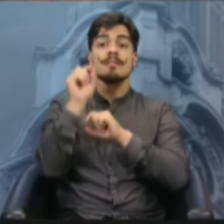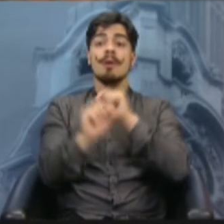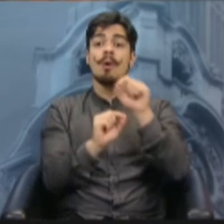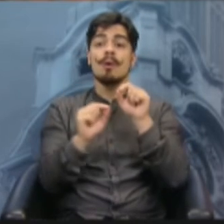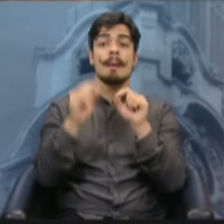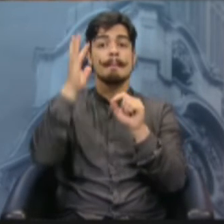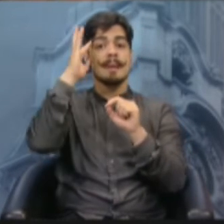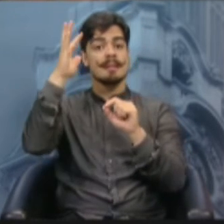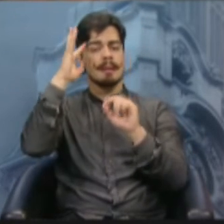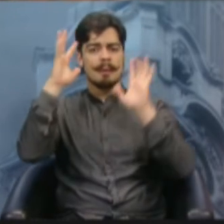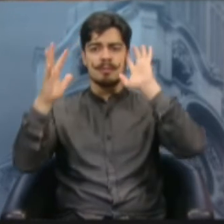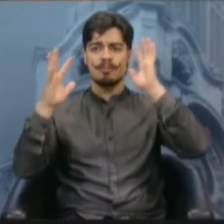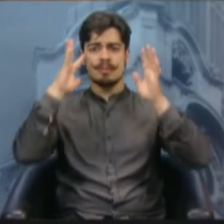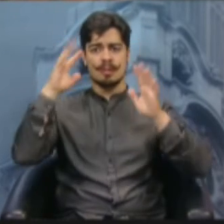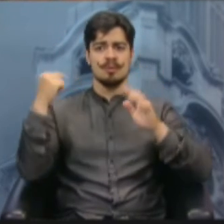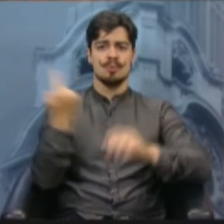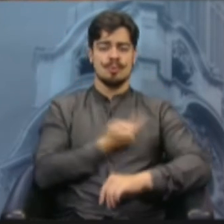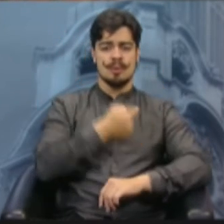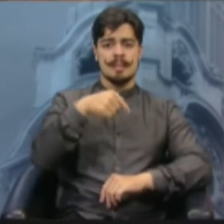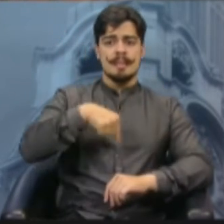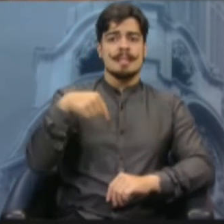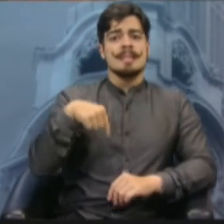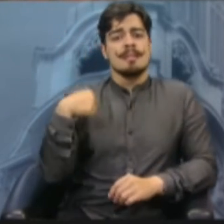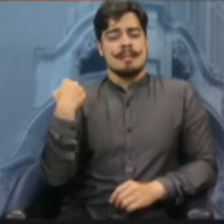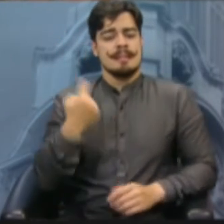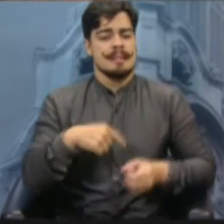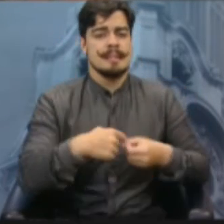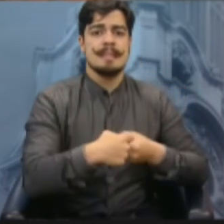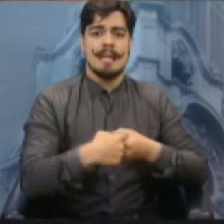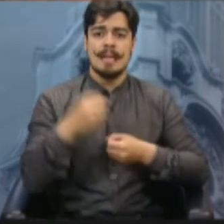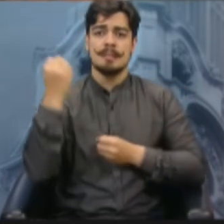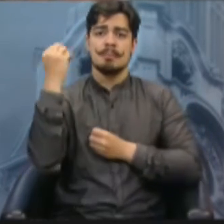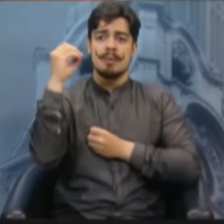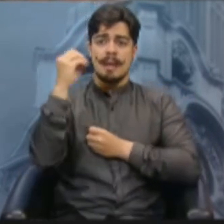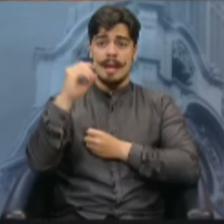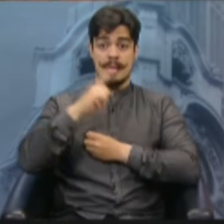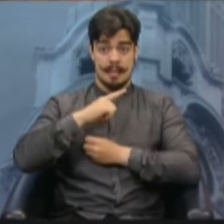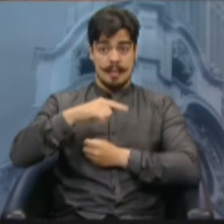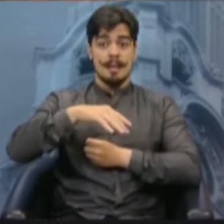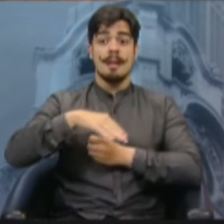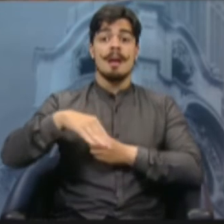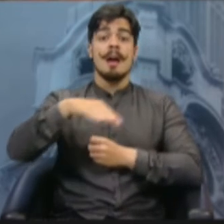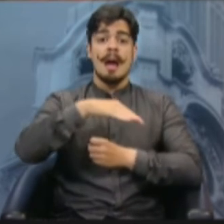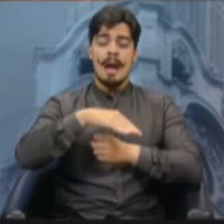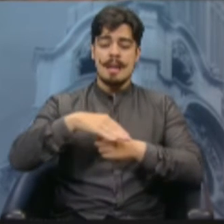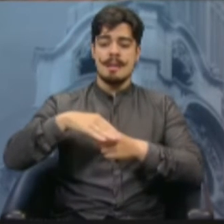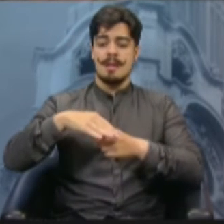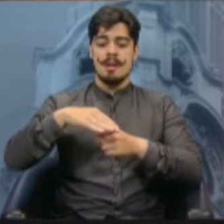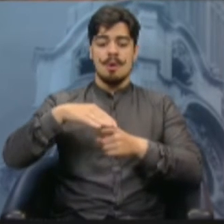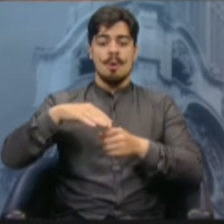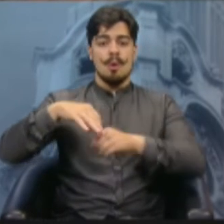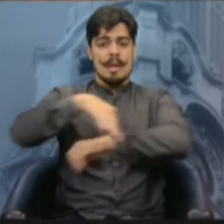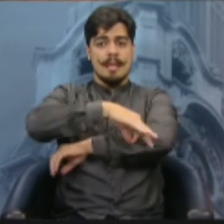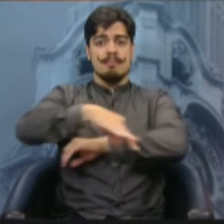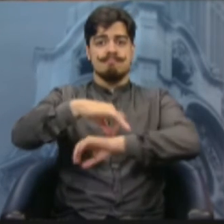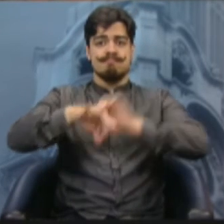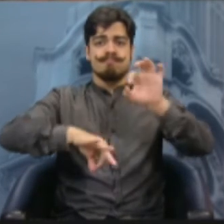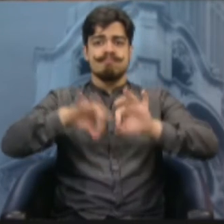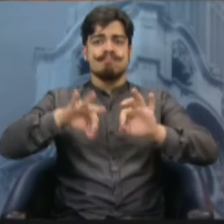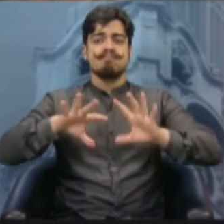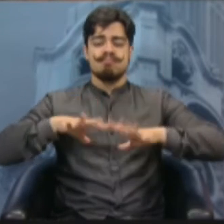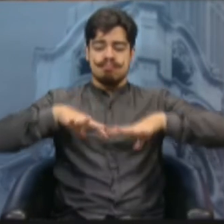a cidade de Porto Alegre, a gente ter, né, aquela área urbana ocupada e